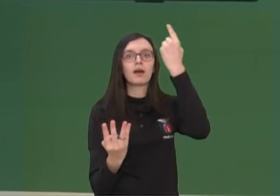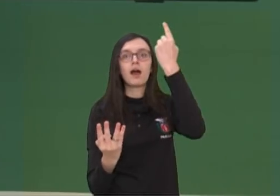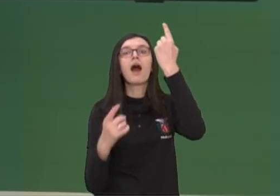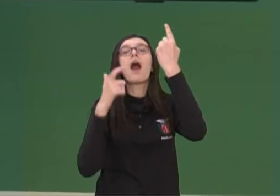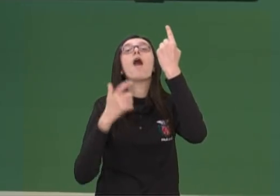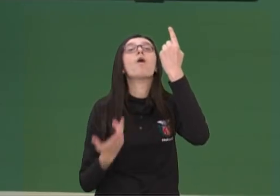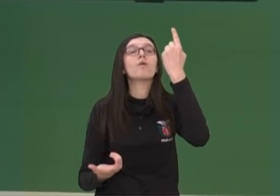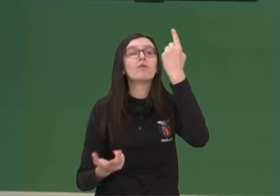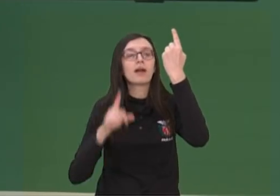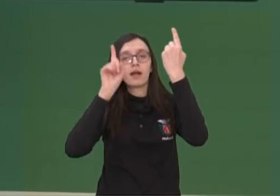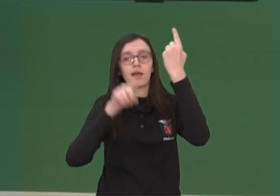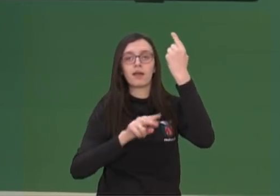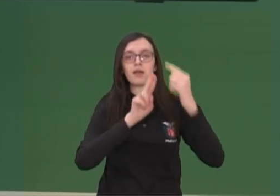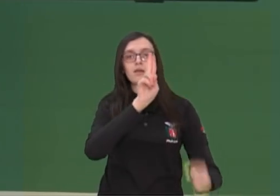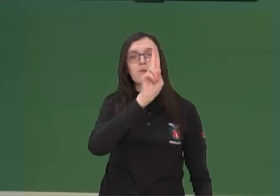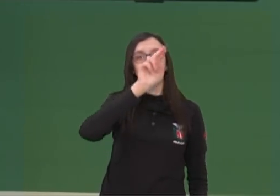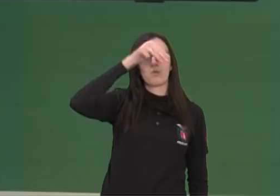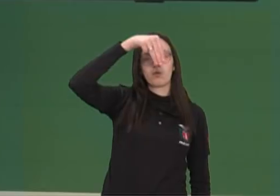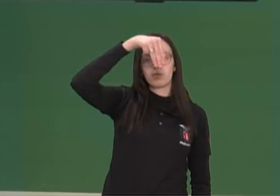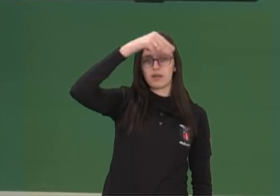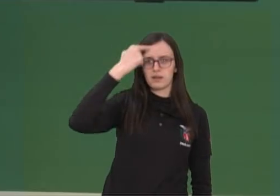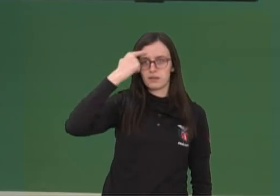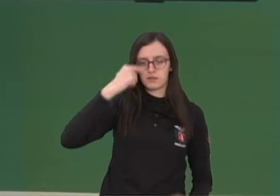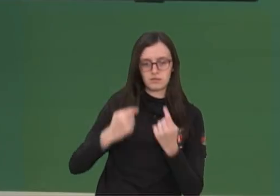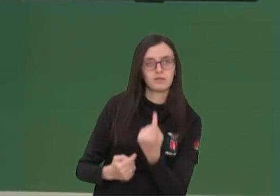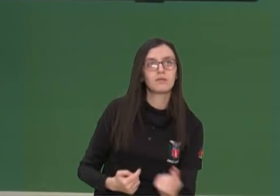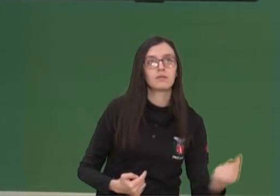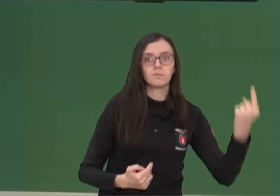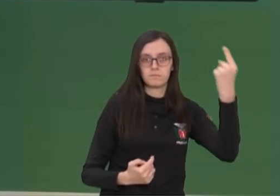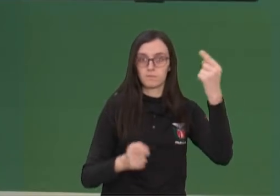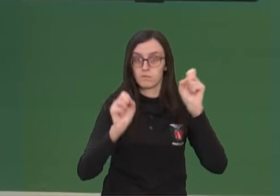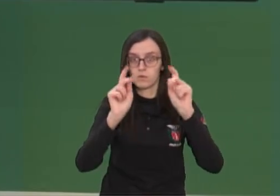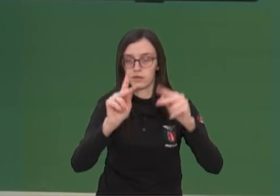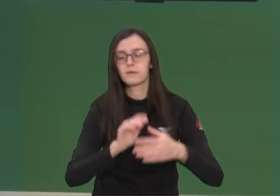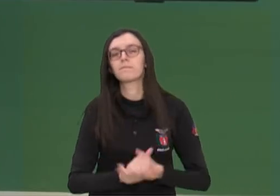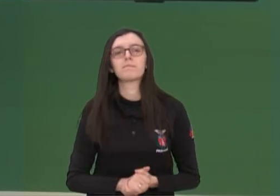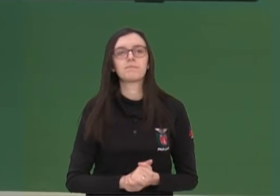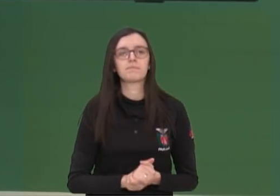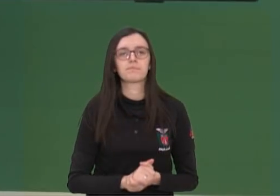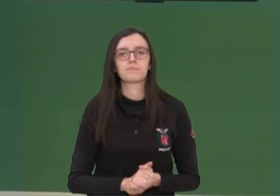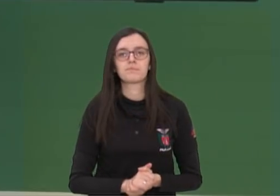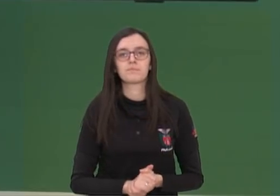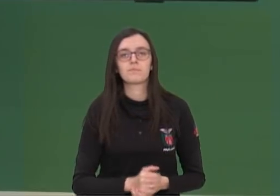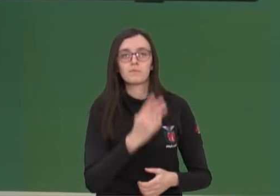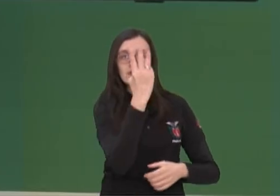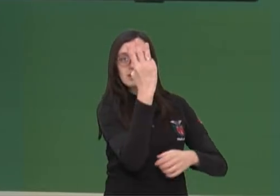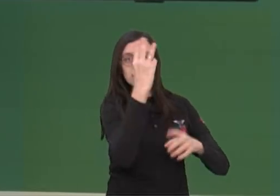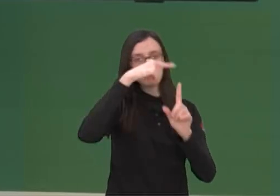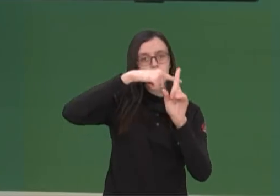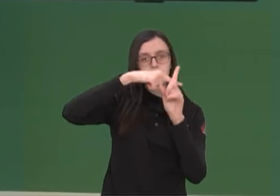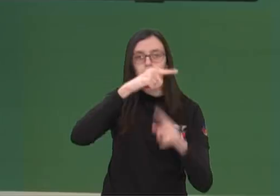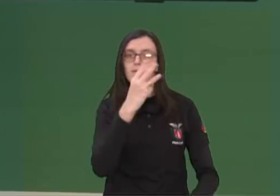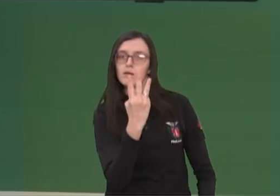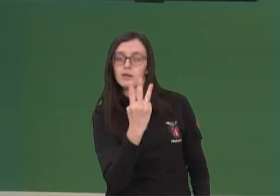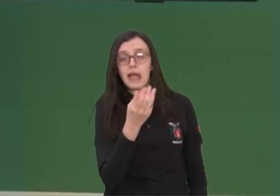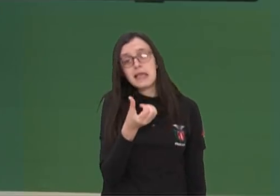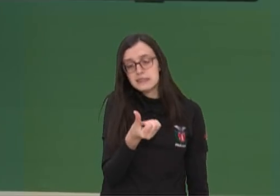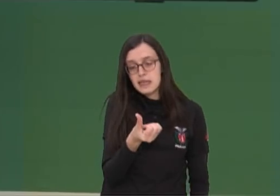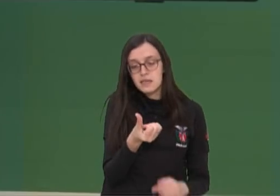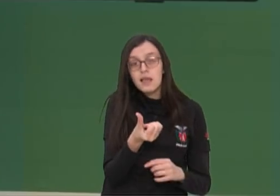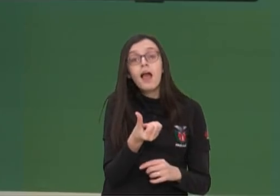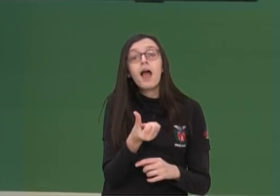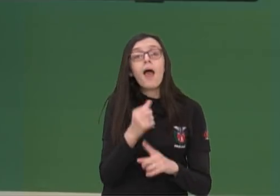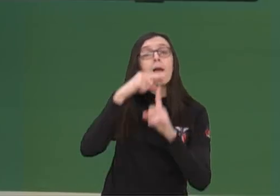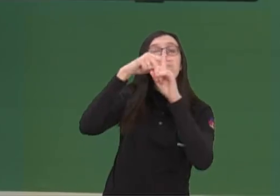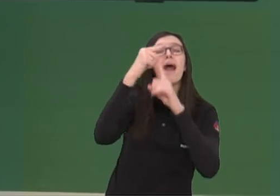10 centenas é a mesma coisa que uma unidade de milhar, tudo bem? 3 mais 3, unidade de milhar, 6, com